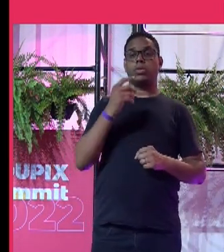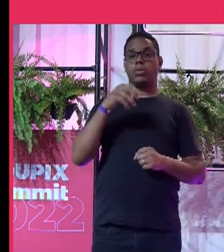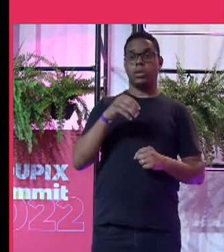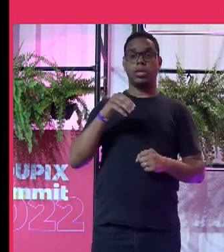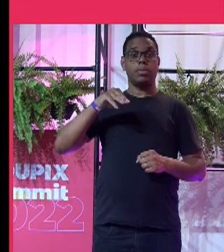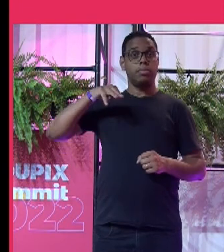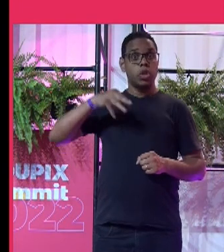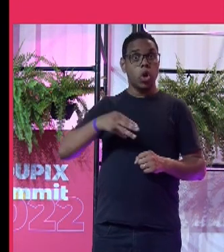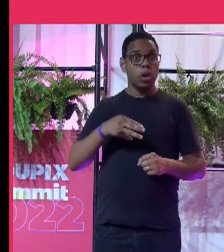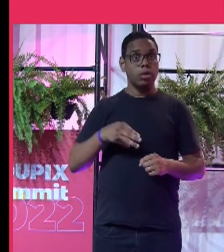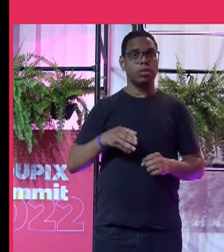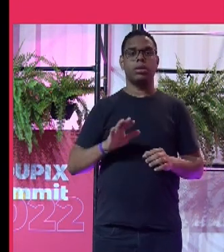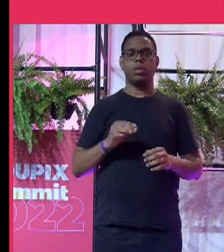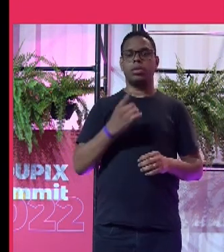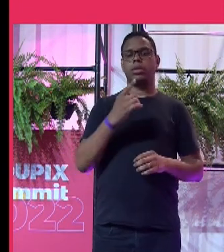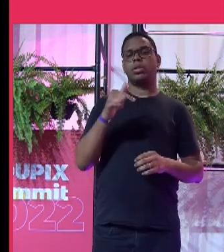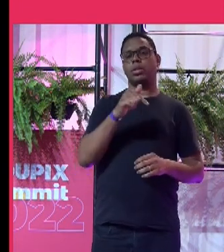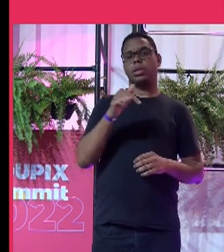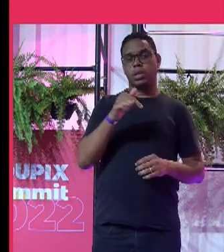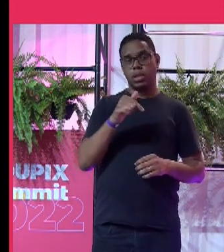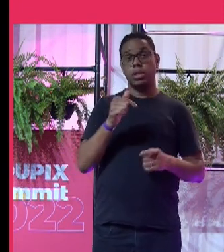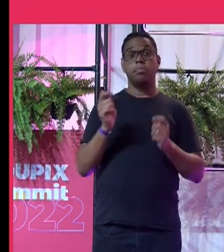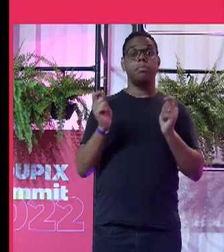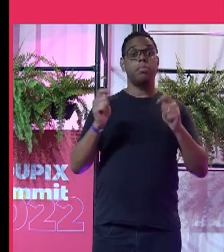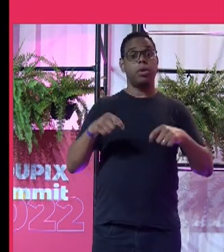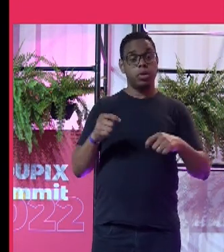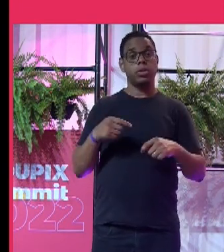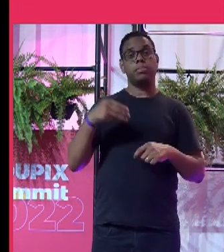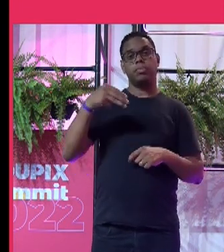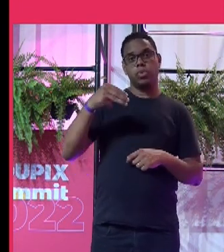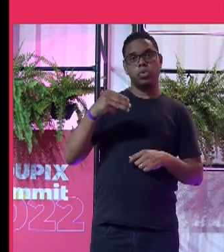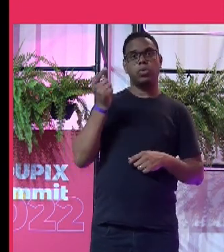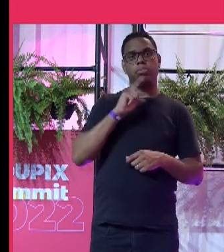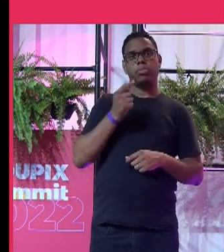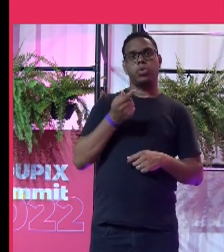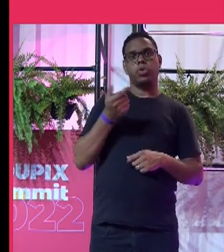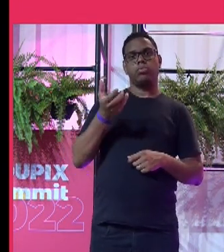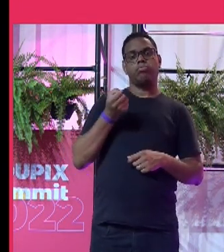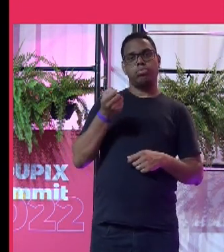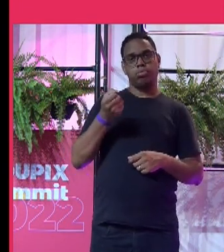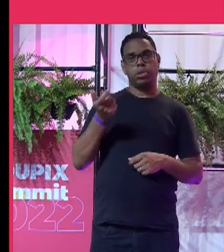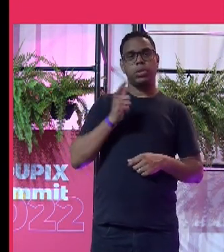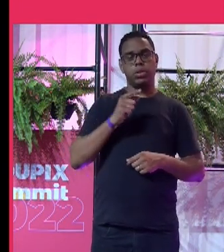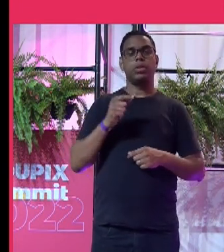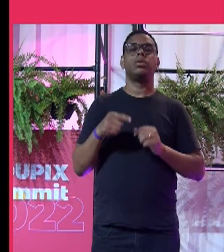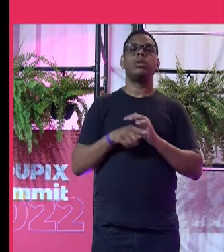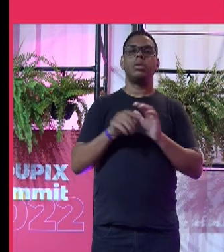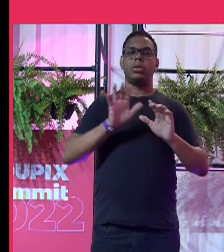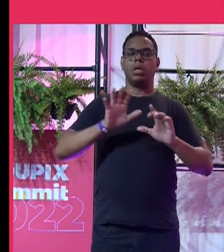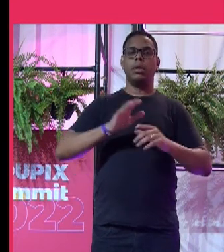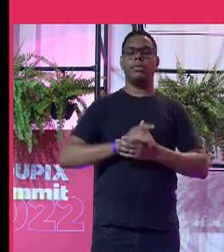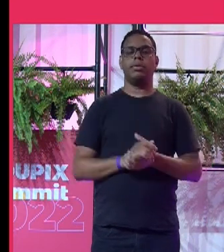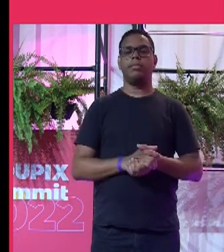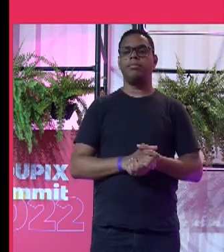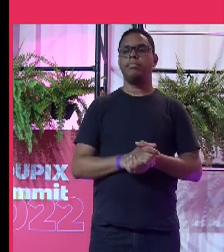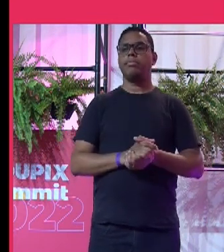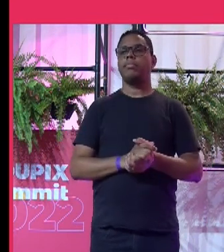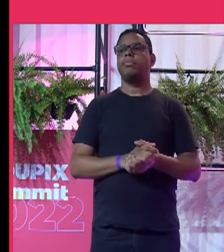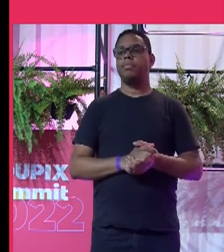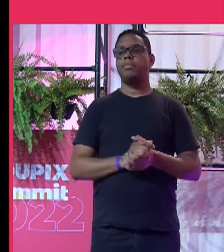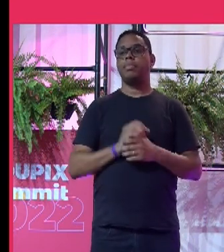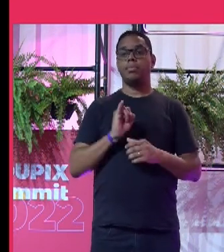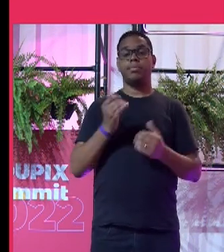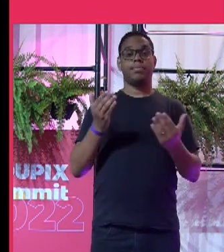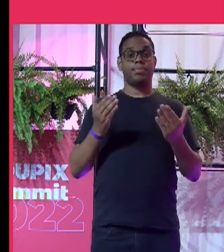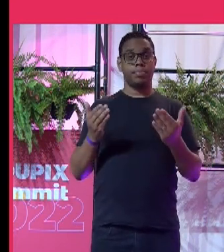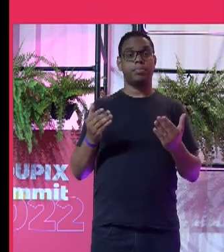milhões? Não, gente, 177 potenciais minutos de monetização que ele atingiu dentro da página dele. Mas, se você for